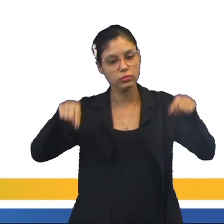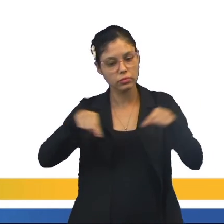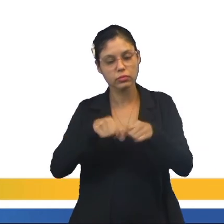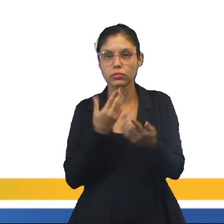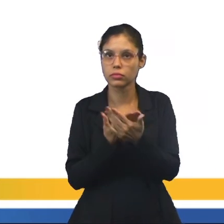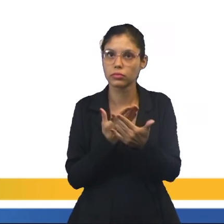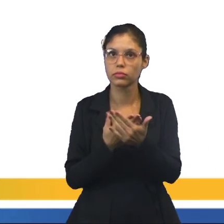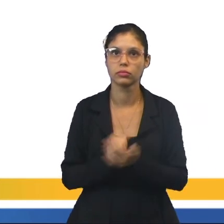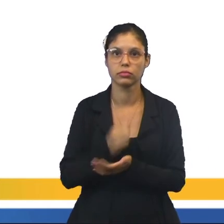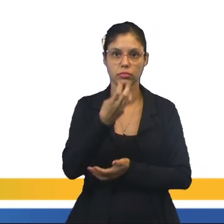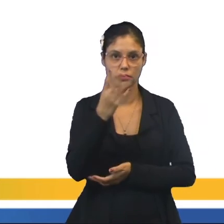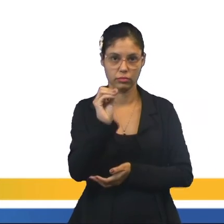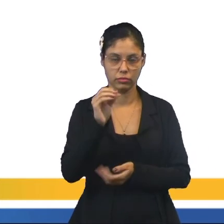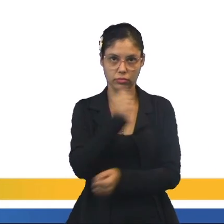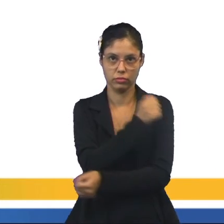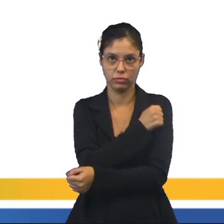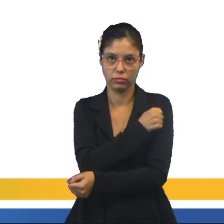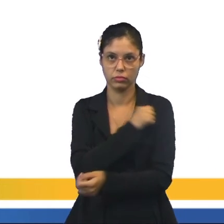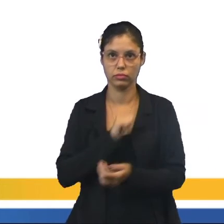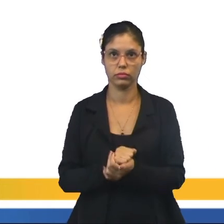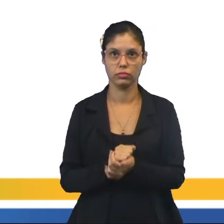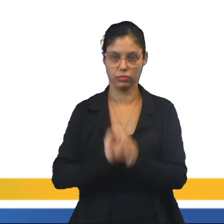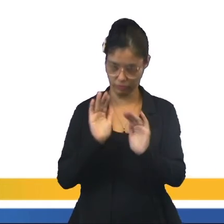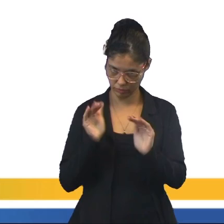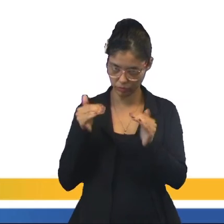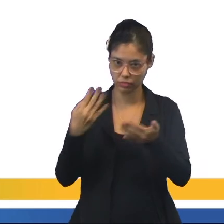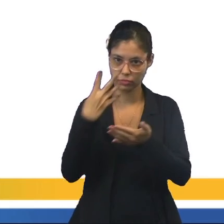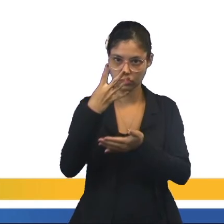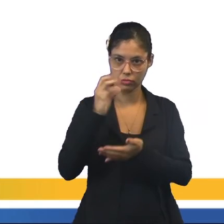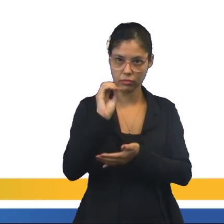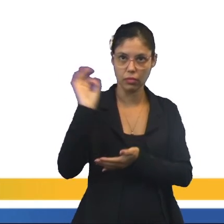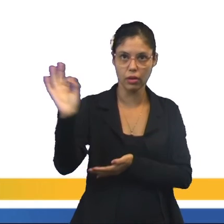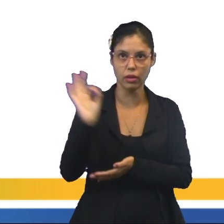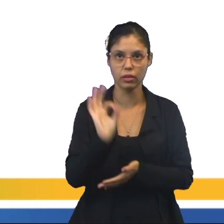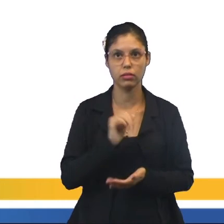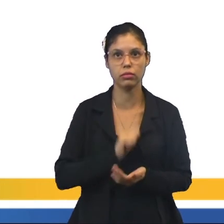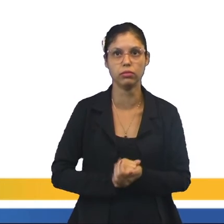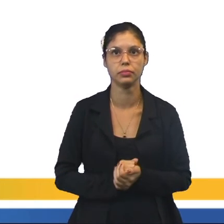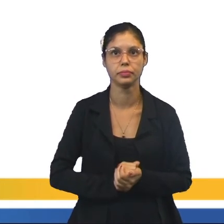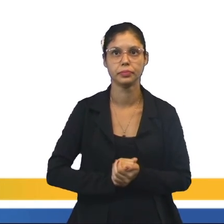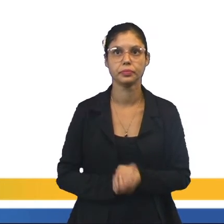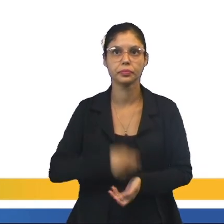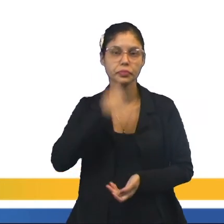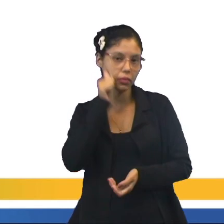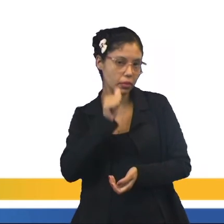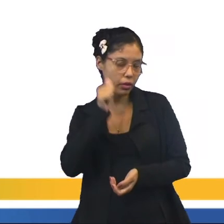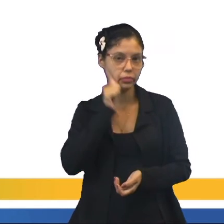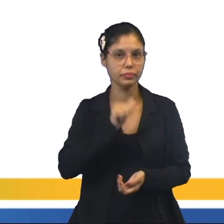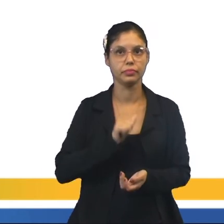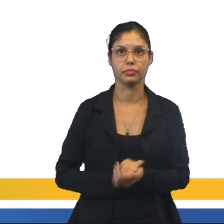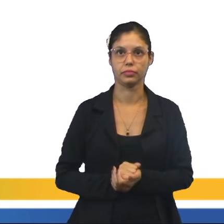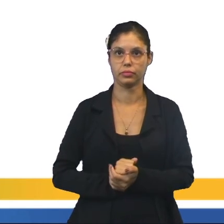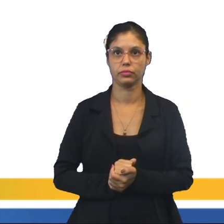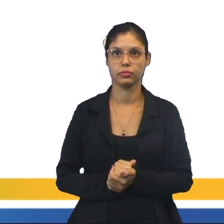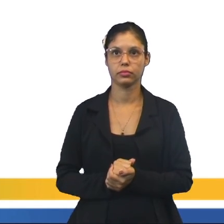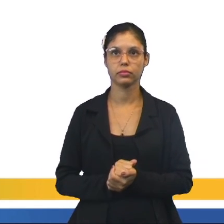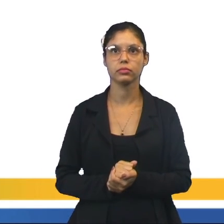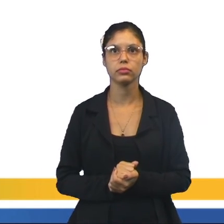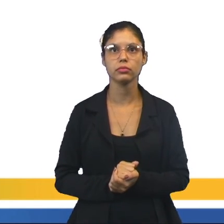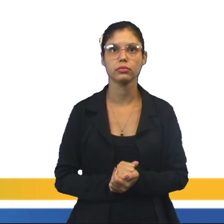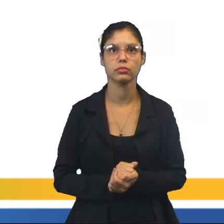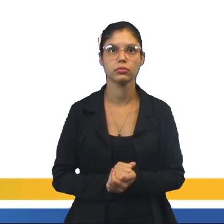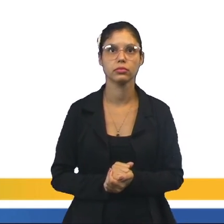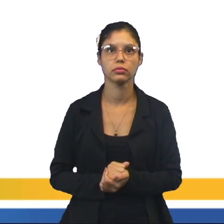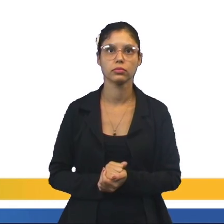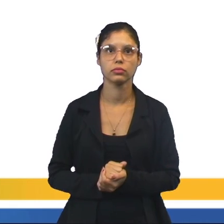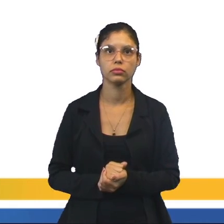Em uma sala de aula, há 30 alunos, dos quais 40% são